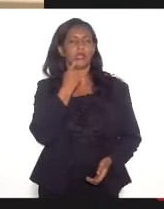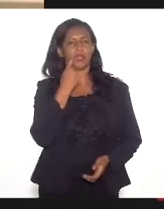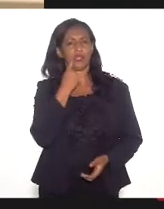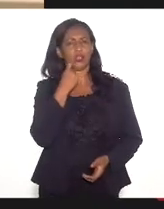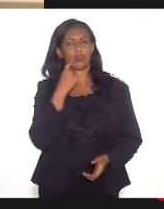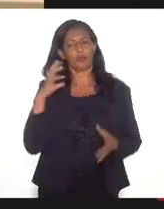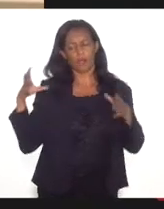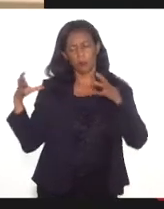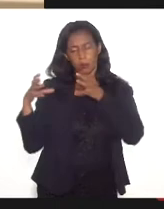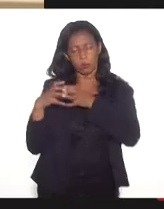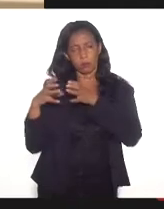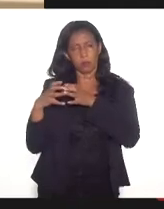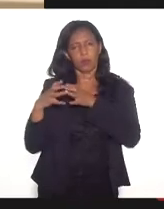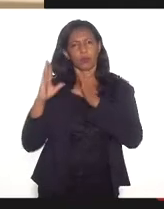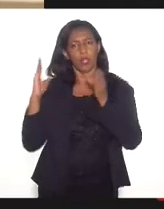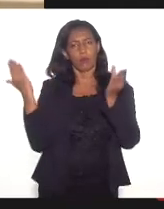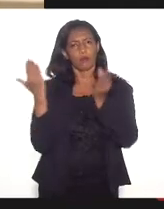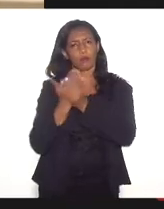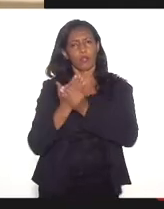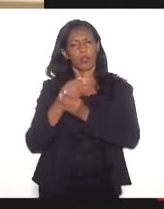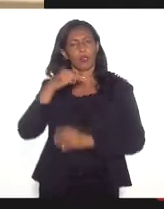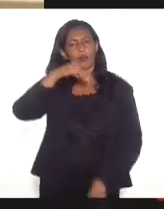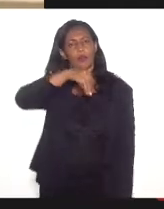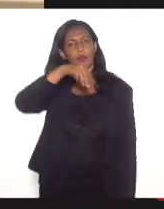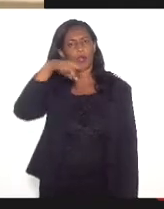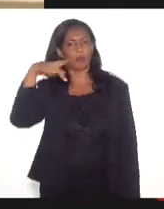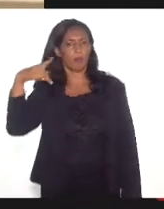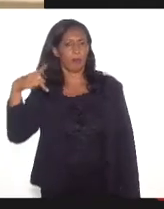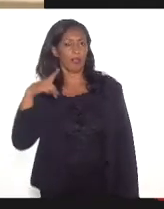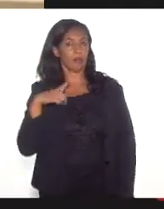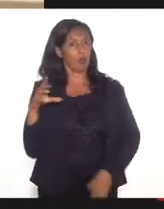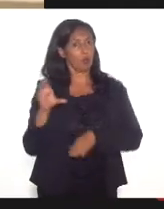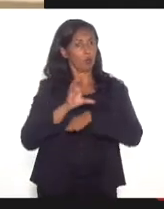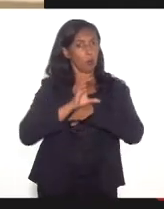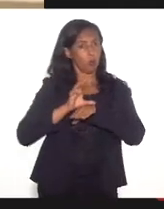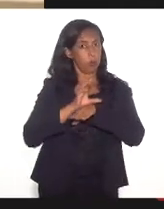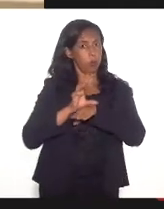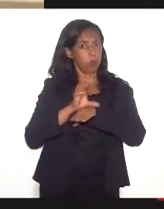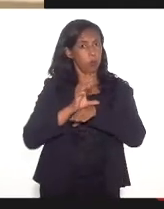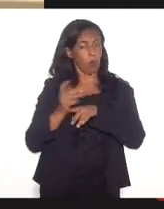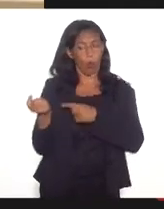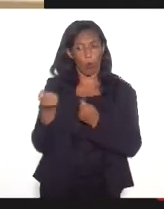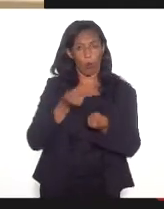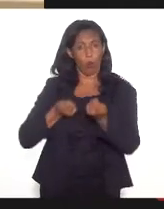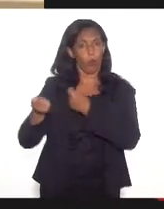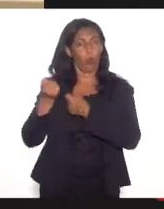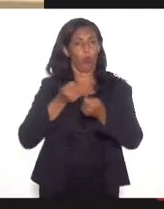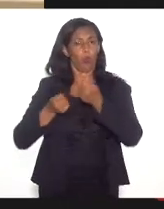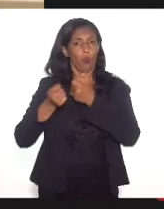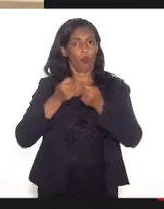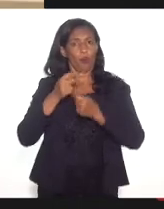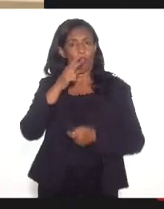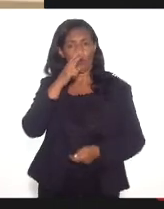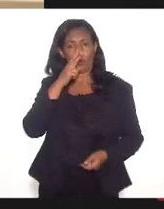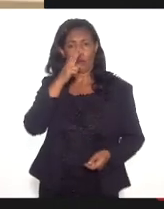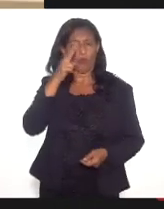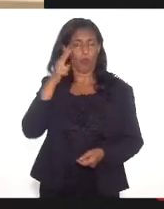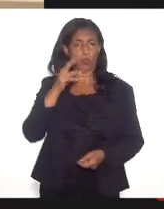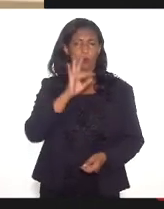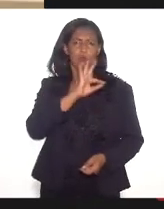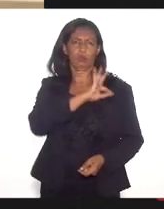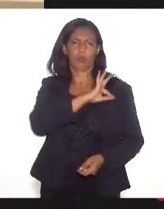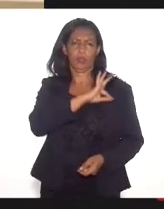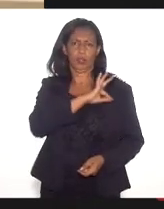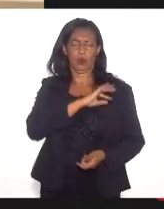Público que tem como prerrogativa constitucional o controle externo das forças policiais. Então,